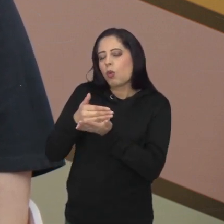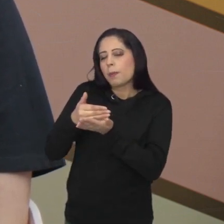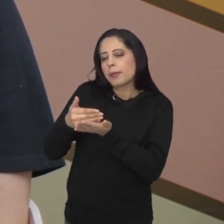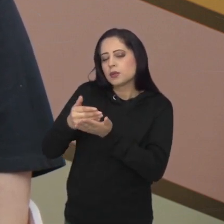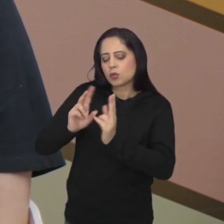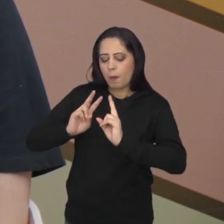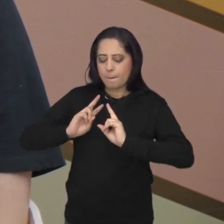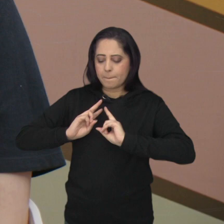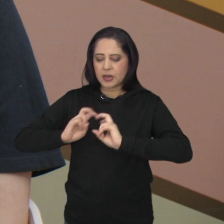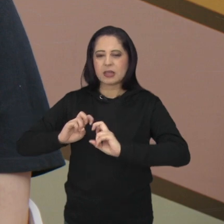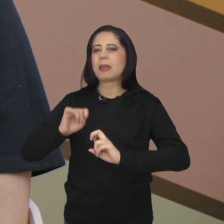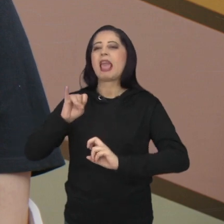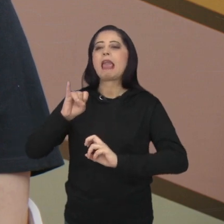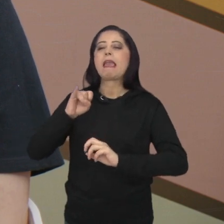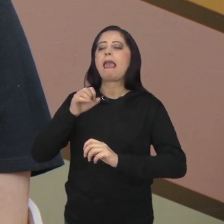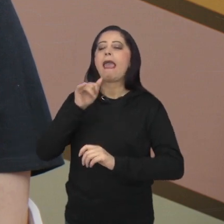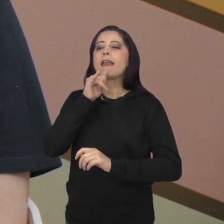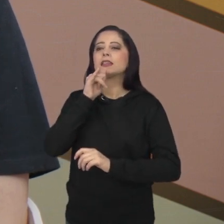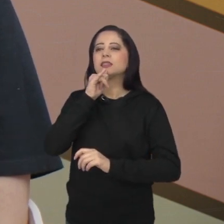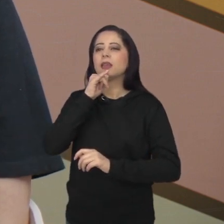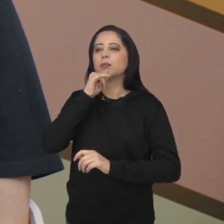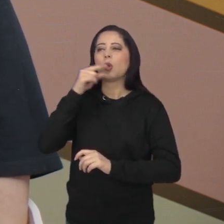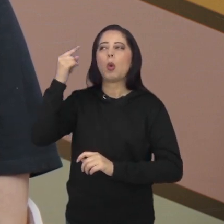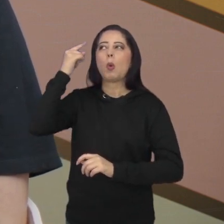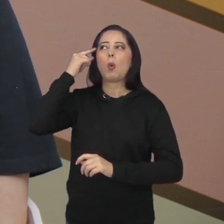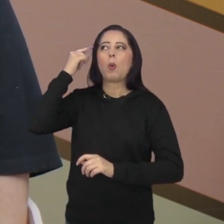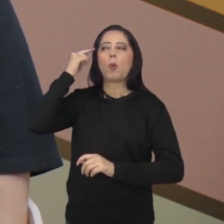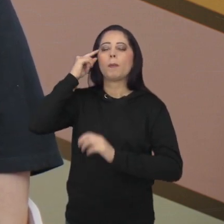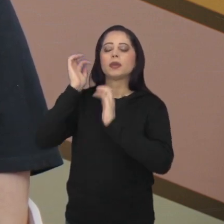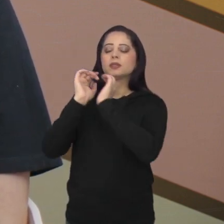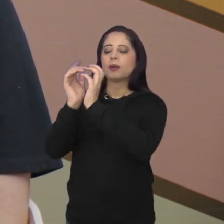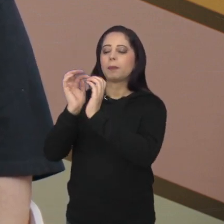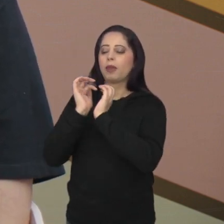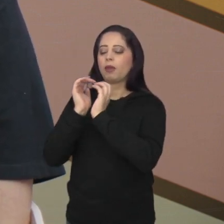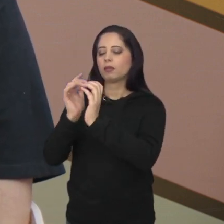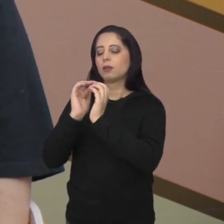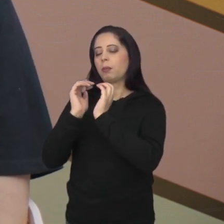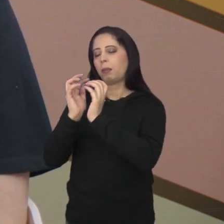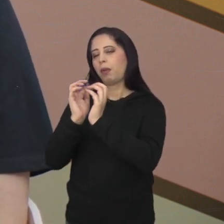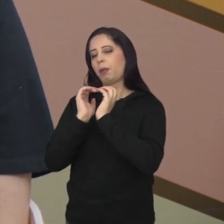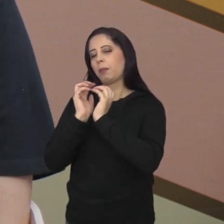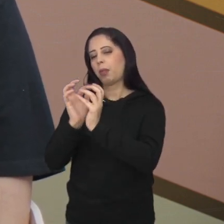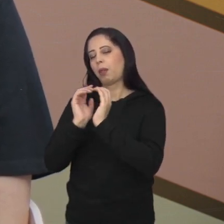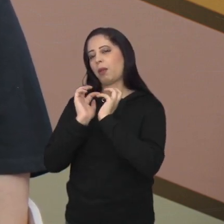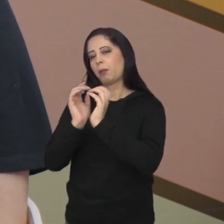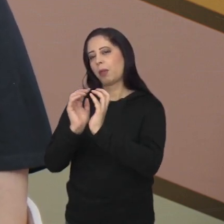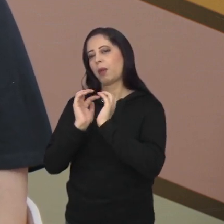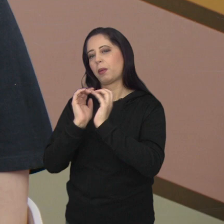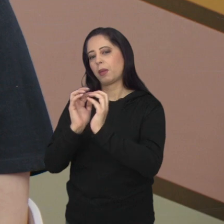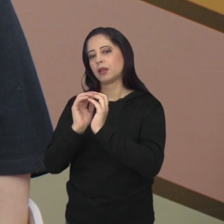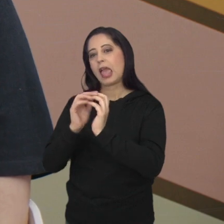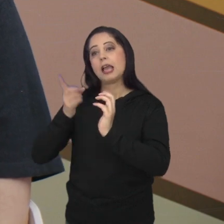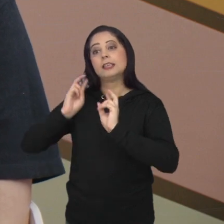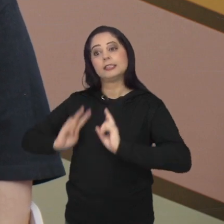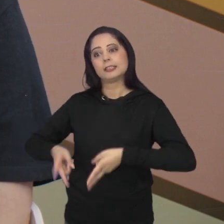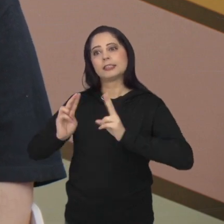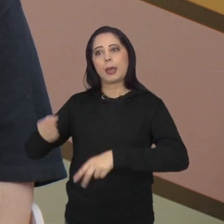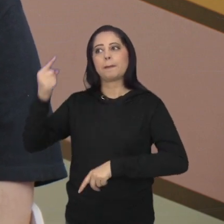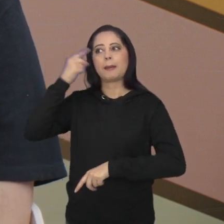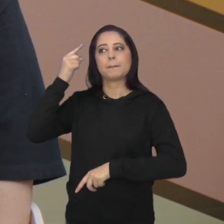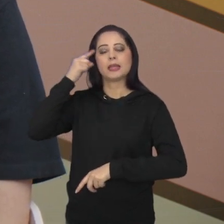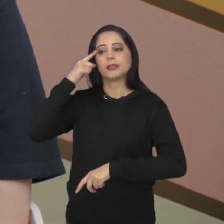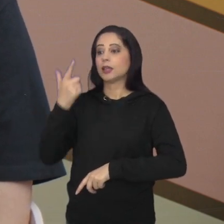que algum pensamento te tirou do momento presente, porque a nossa mente faz isso, né? Faz esse movimento constante. A gente está